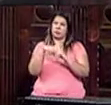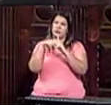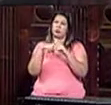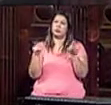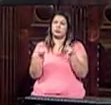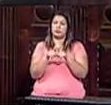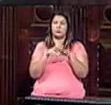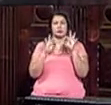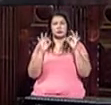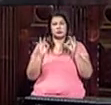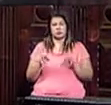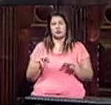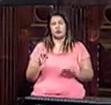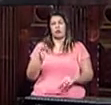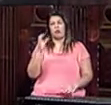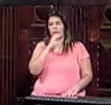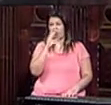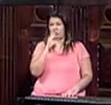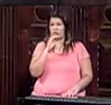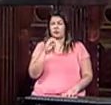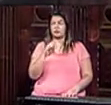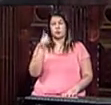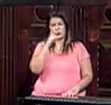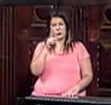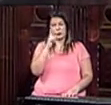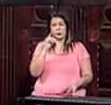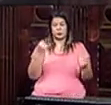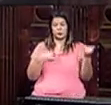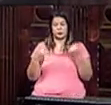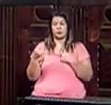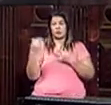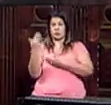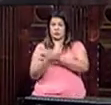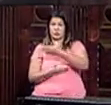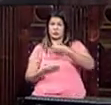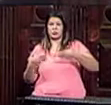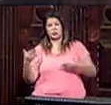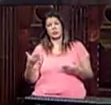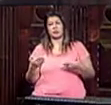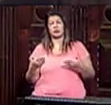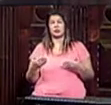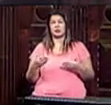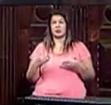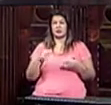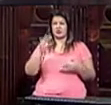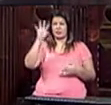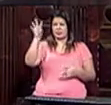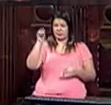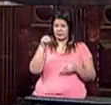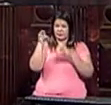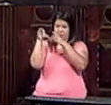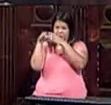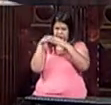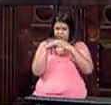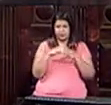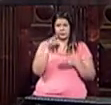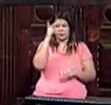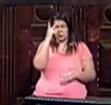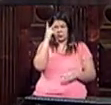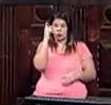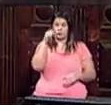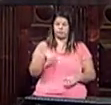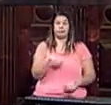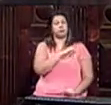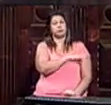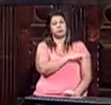com certeza, em breve teremos essa notícia da transferência desse comitê gestor do Estado de São Paulo